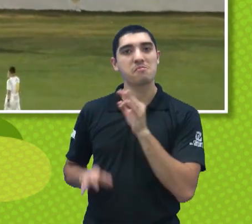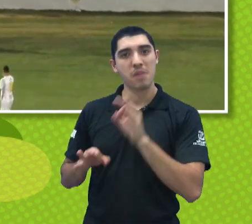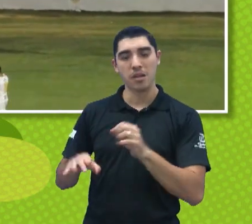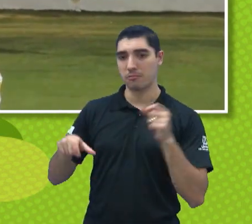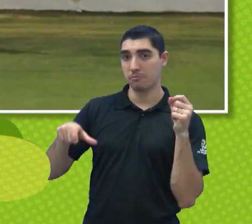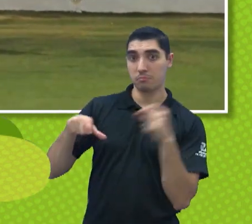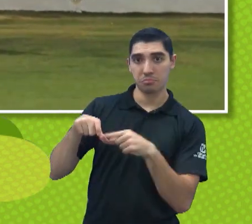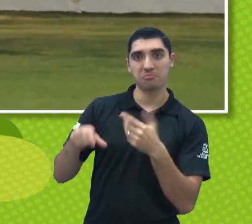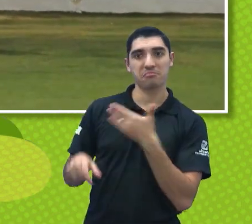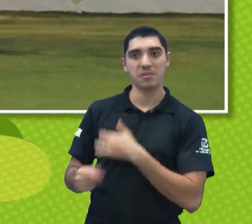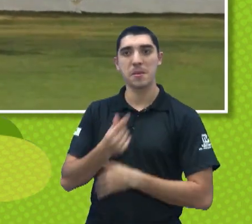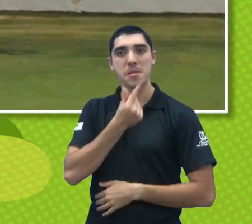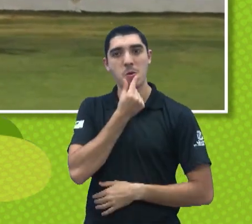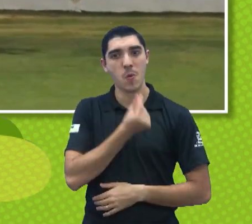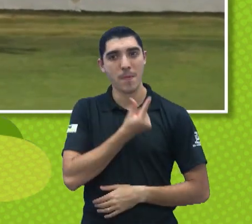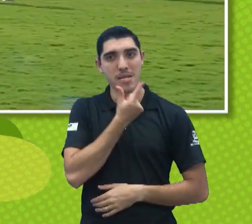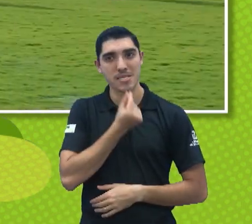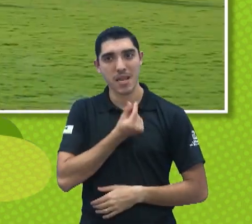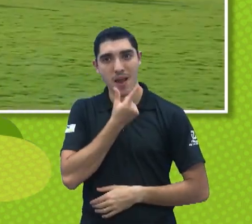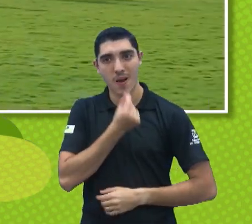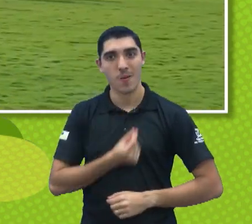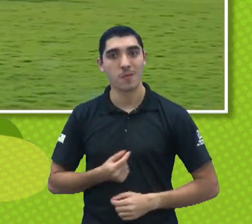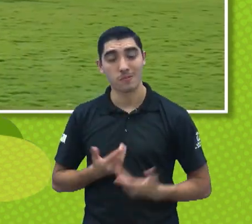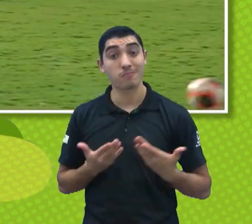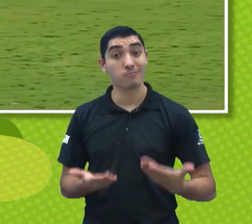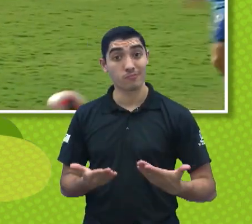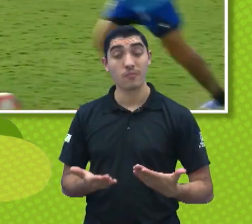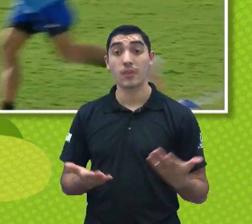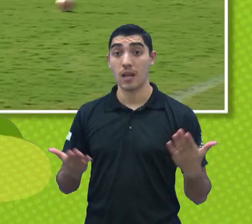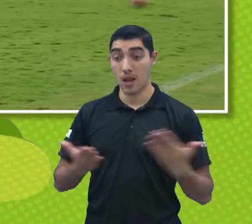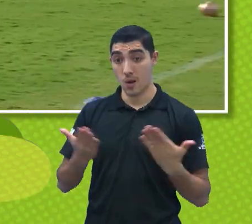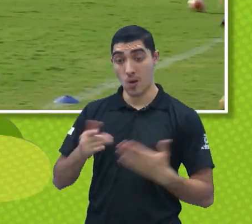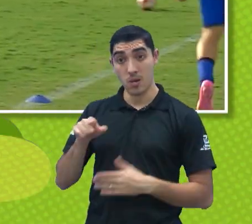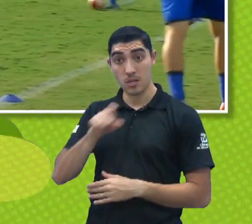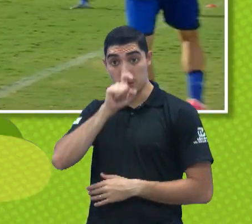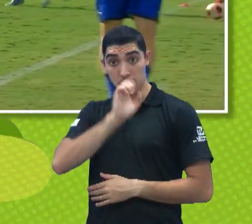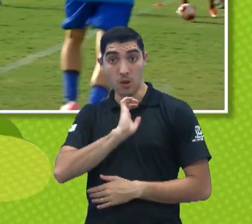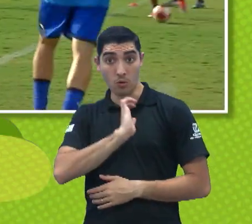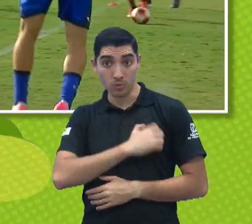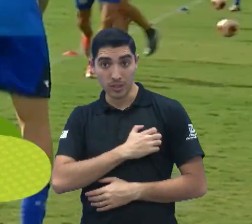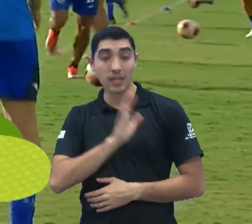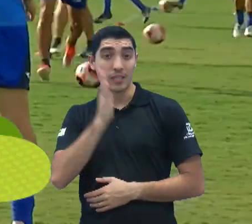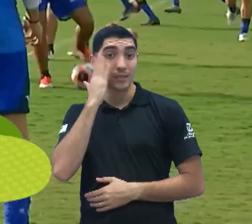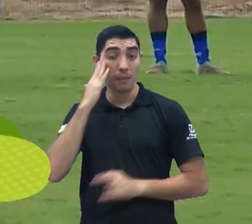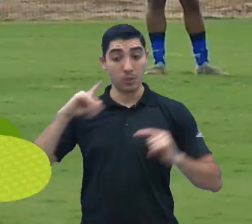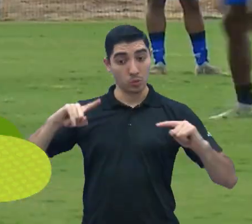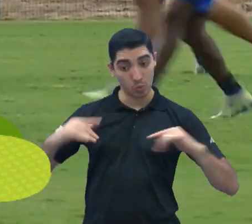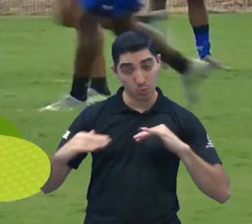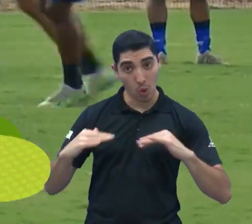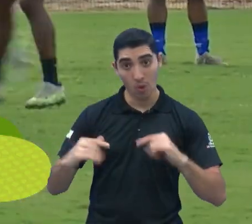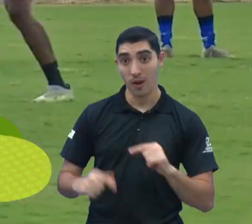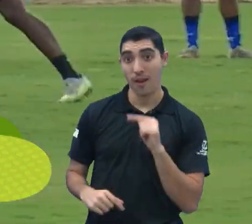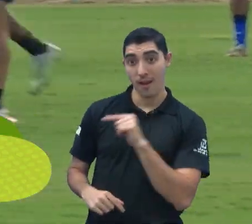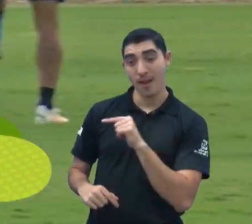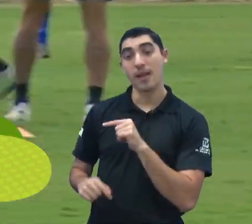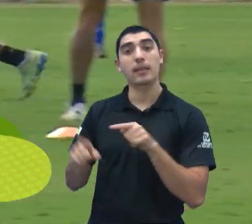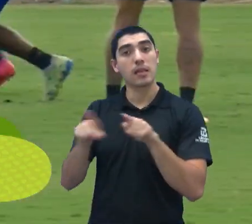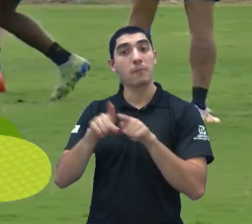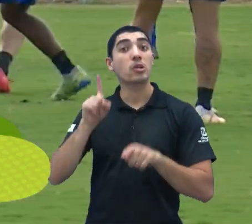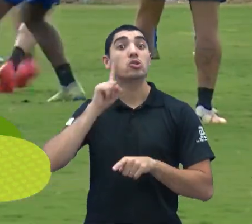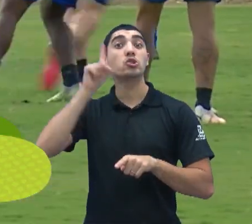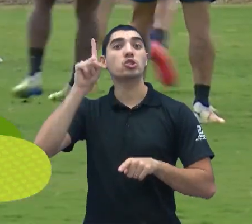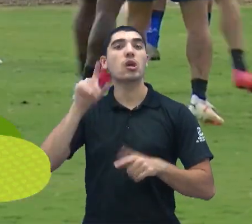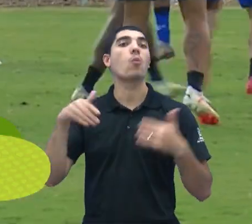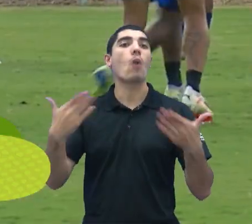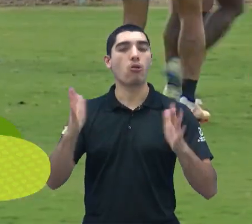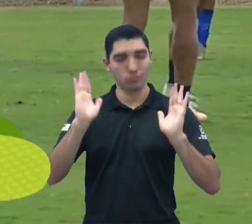O São José agora já sabe, então, o que o adversário é o Comercial e as datas já estão definidas